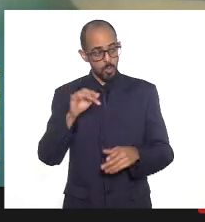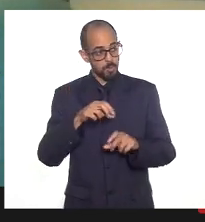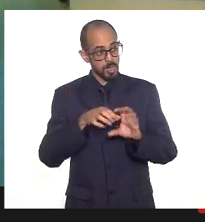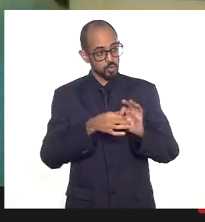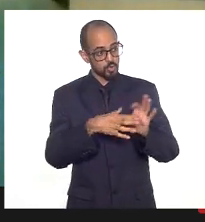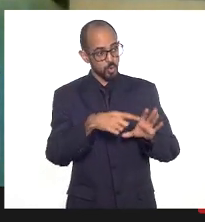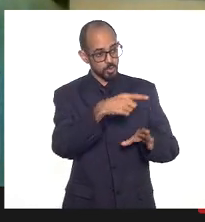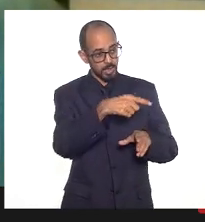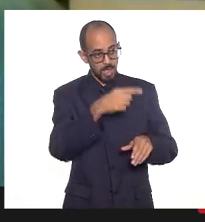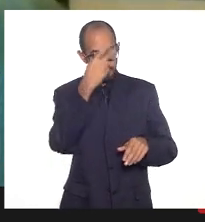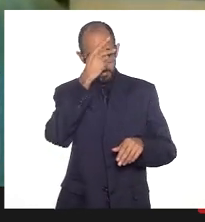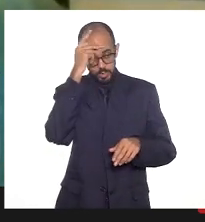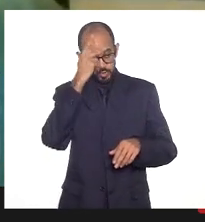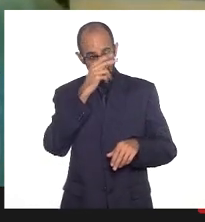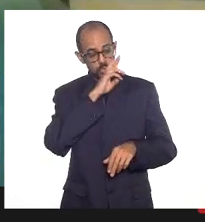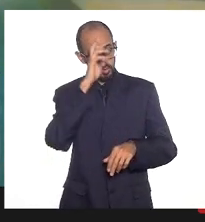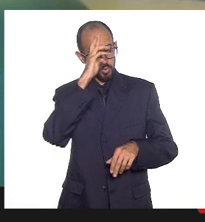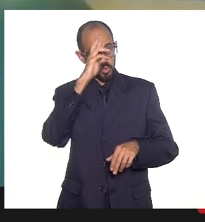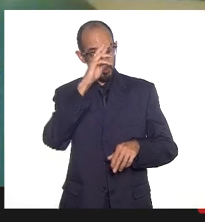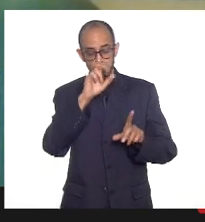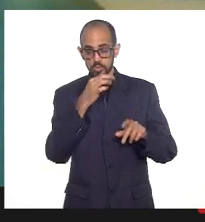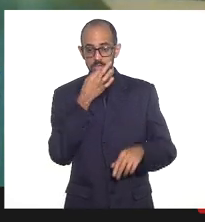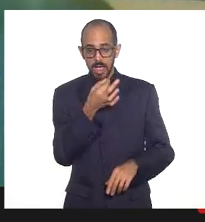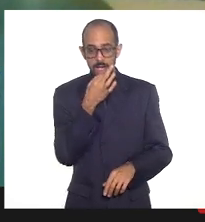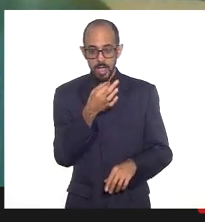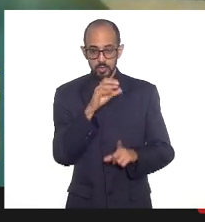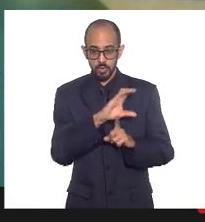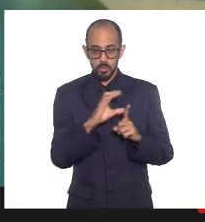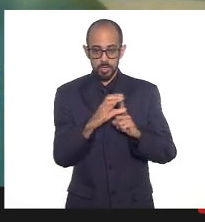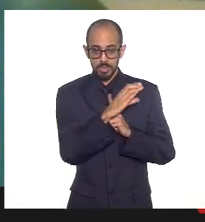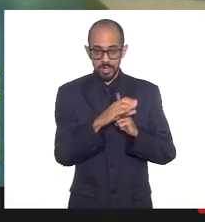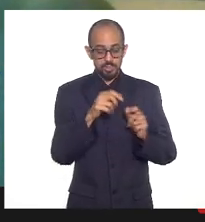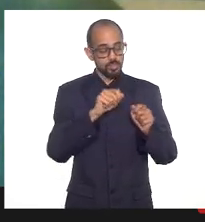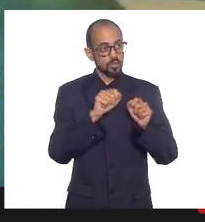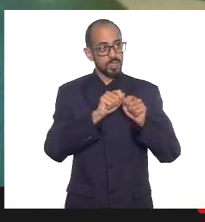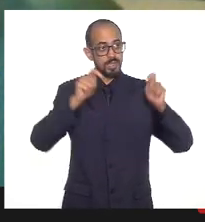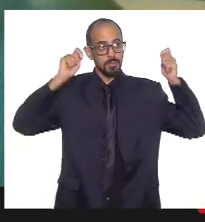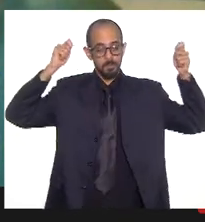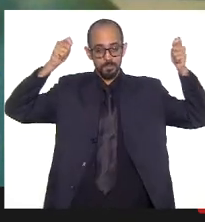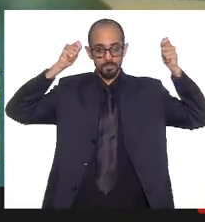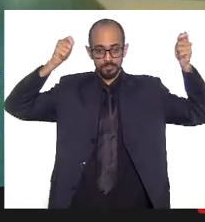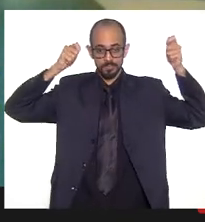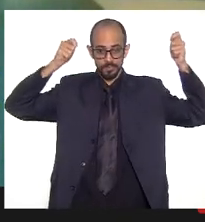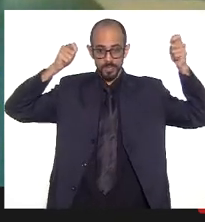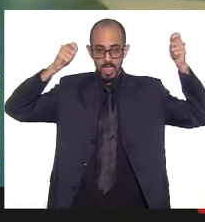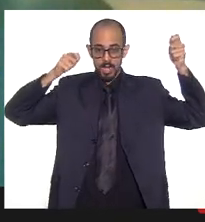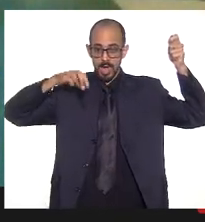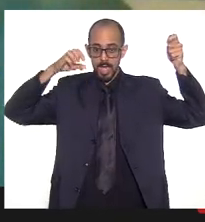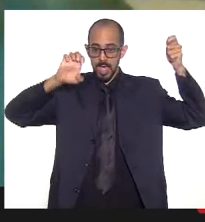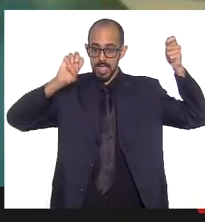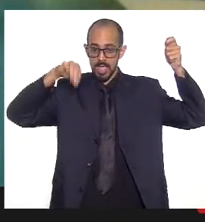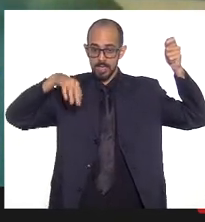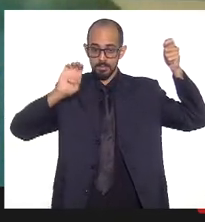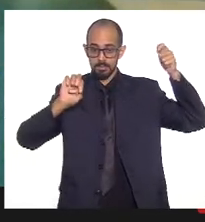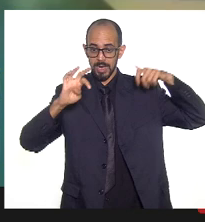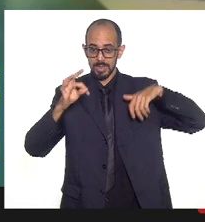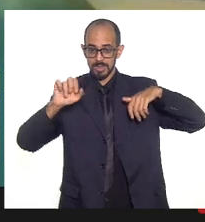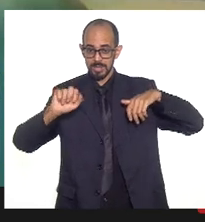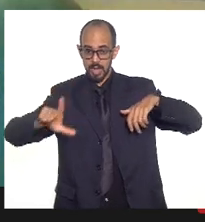porque operava a rádio comunitária. A gente fazia manifestação na porta da Embratel. A gente fazia o diabo, essa